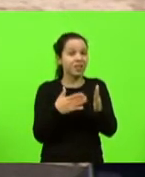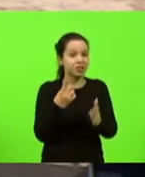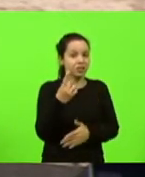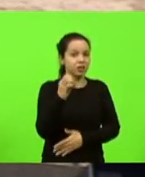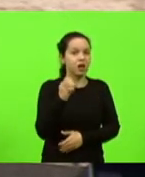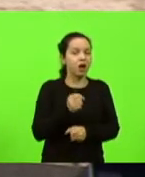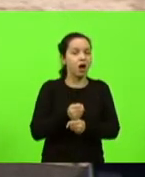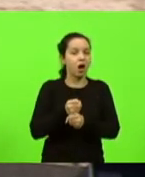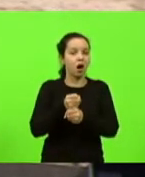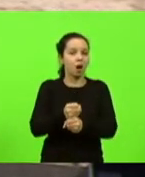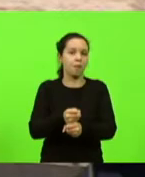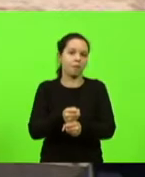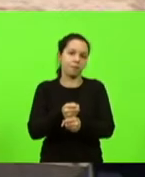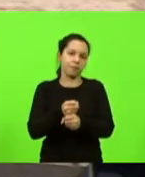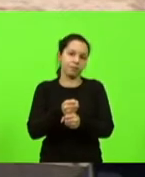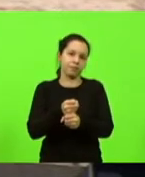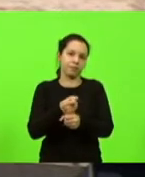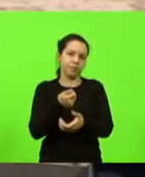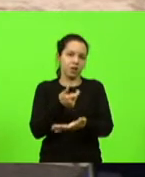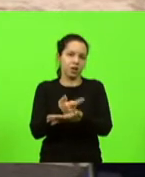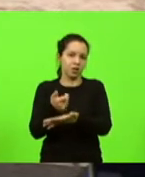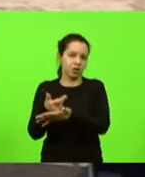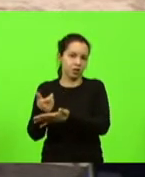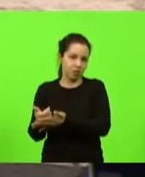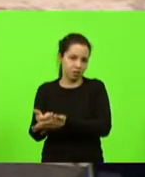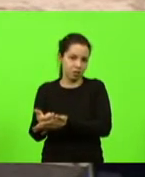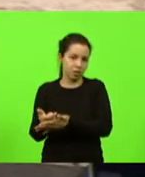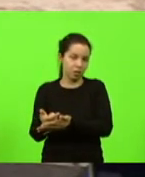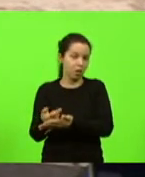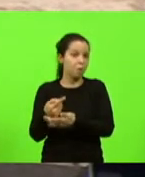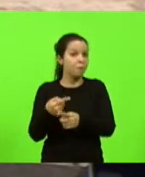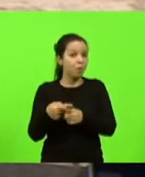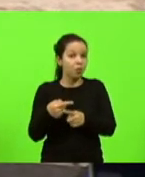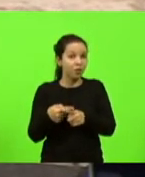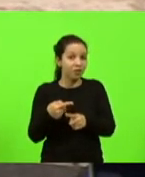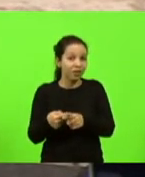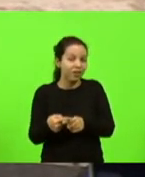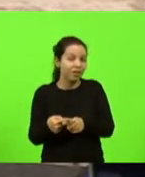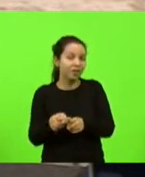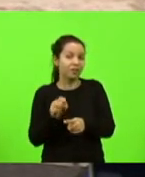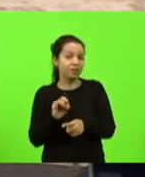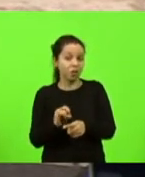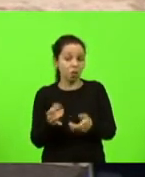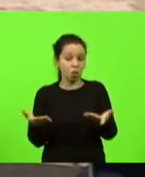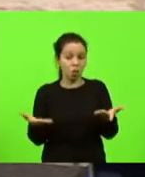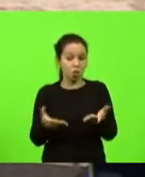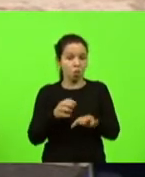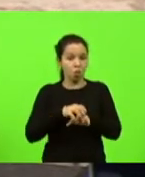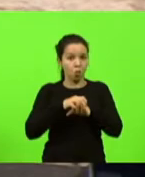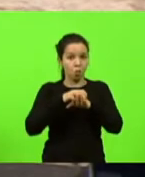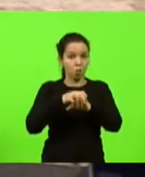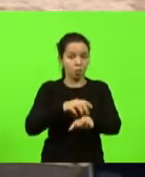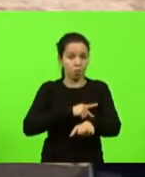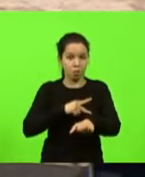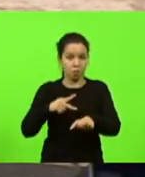condições diferenciadas, porque senão nós não teremos mais nenhuma empresa hoje de transporte coletivo participando em nenhuma